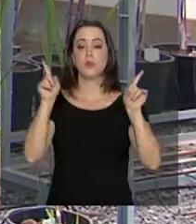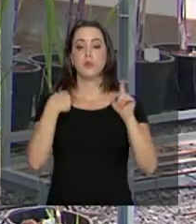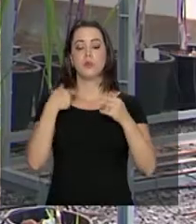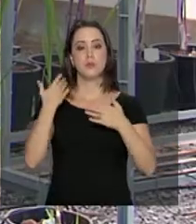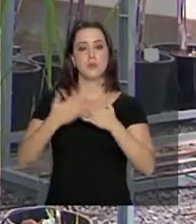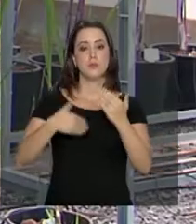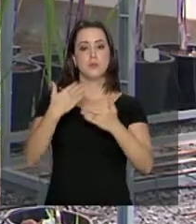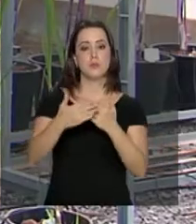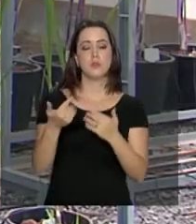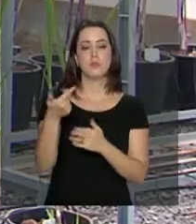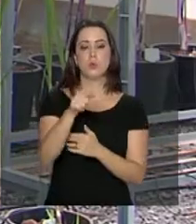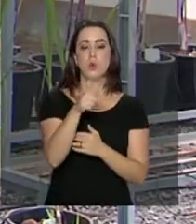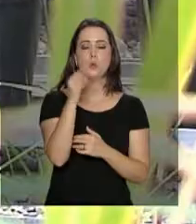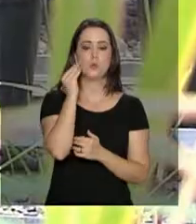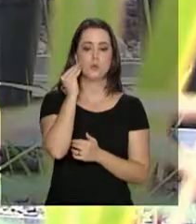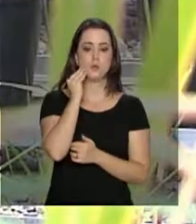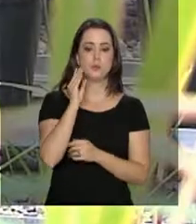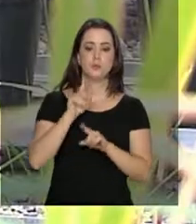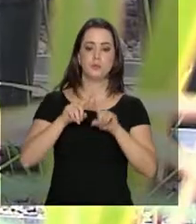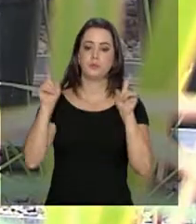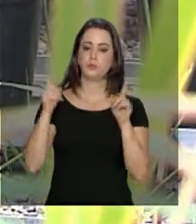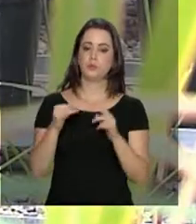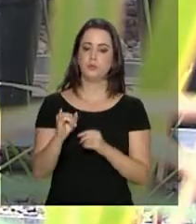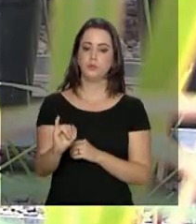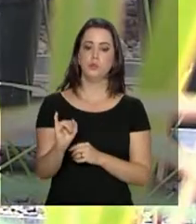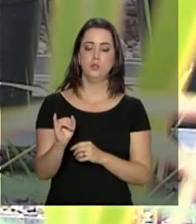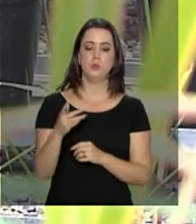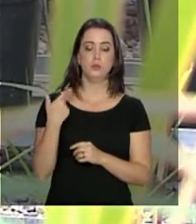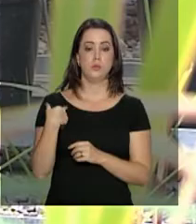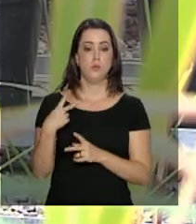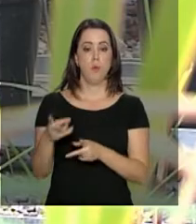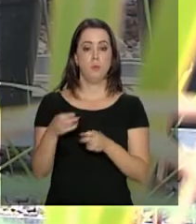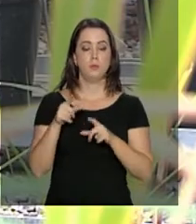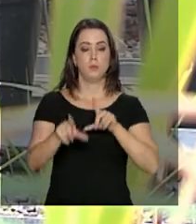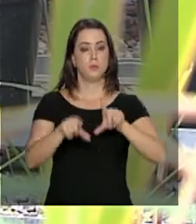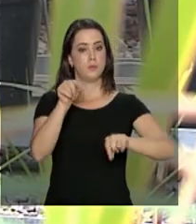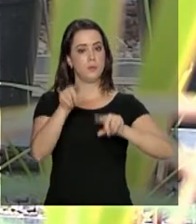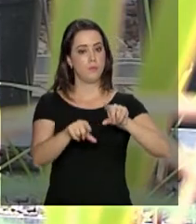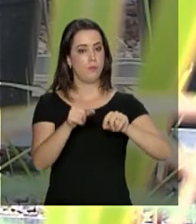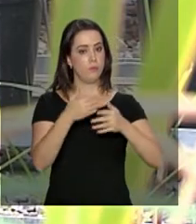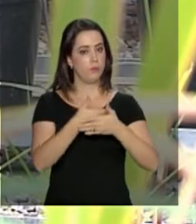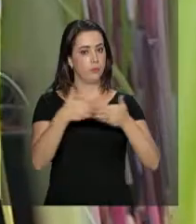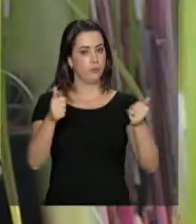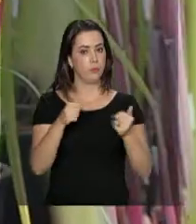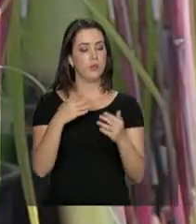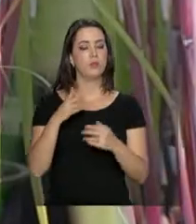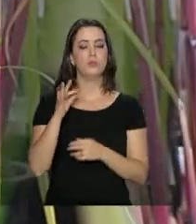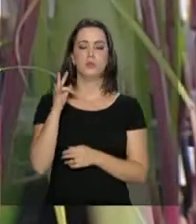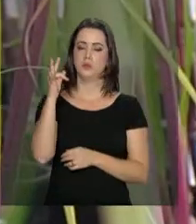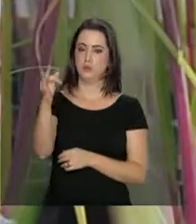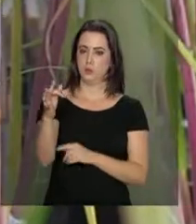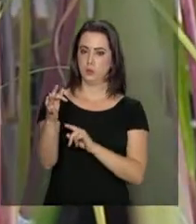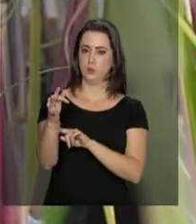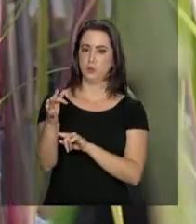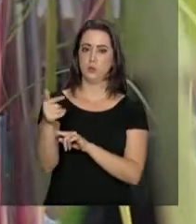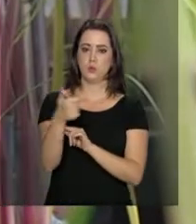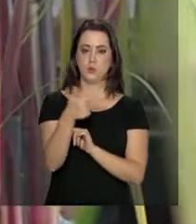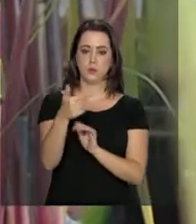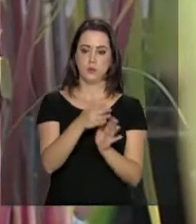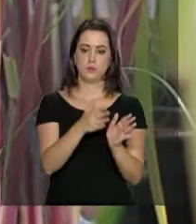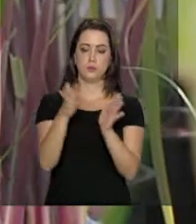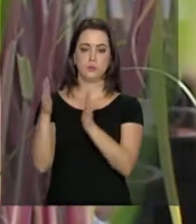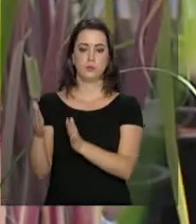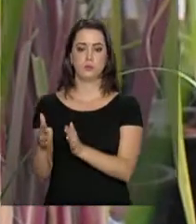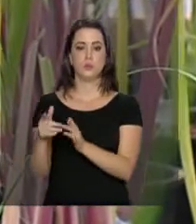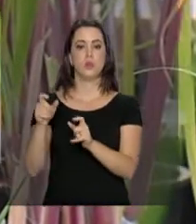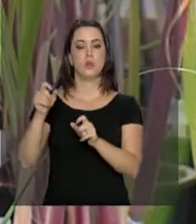sendo feitos mais alguns testes, né, em casa de vegetação, para a seleção dos melhores materiais que vão, no segundo momento, né, na segunda fase,